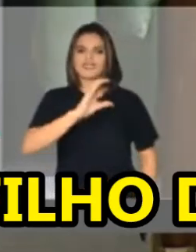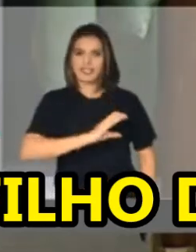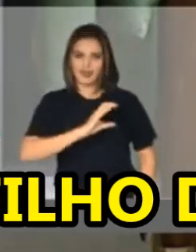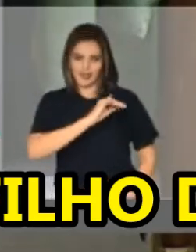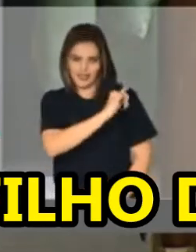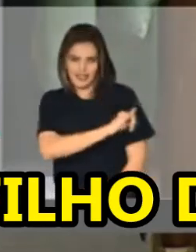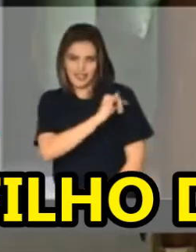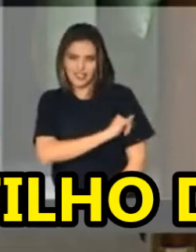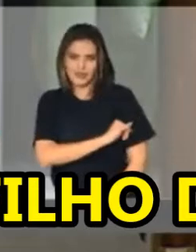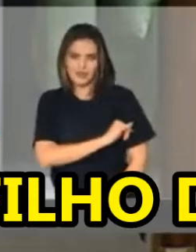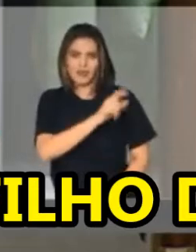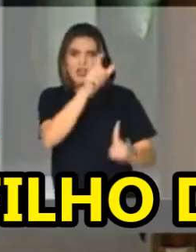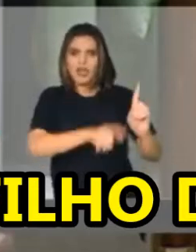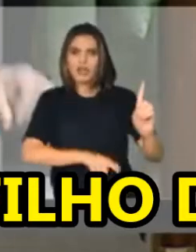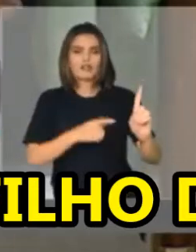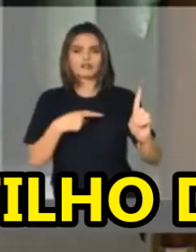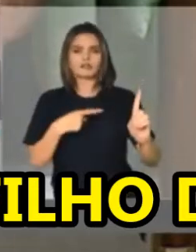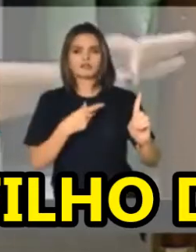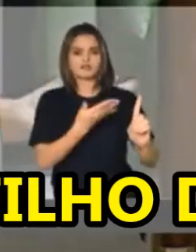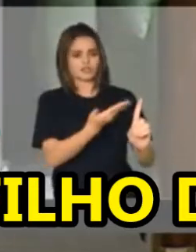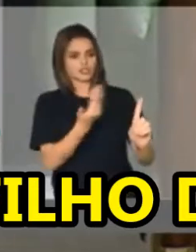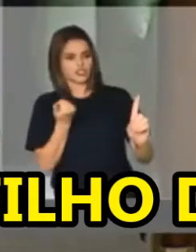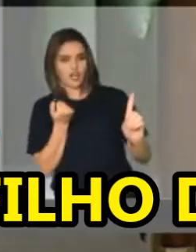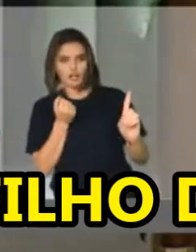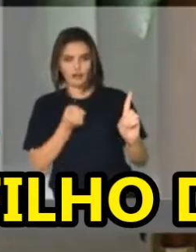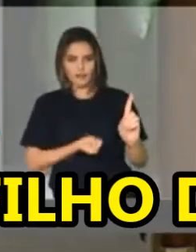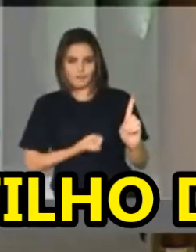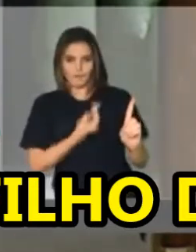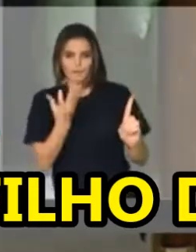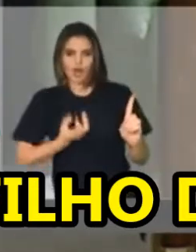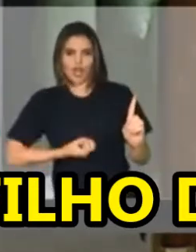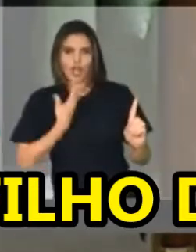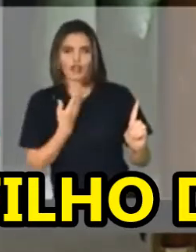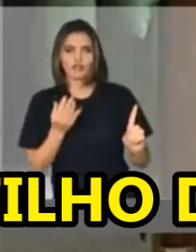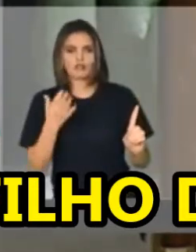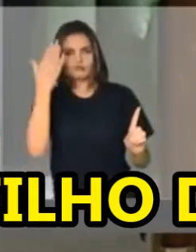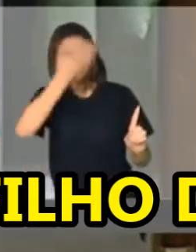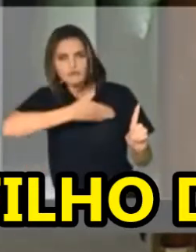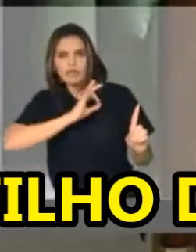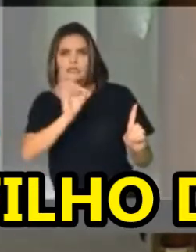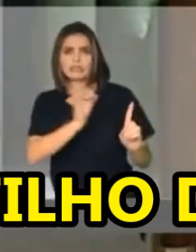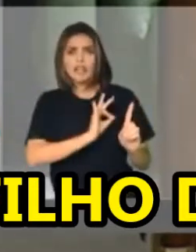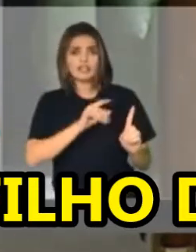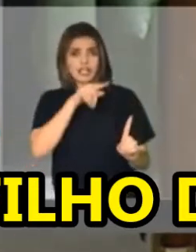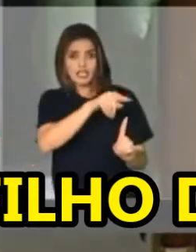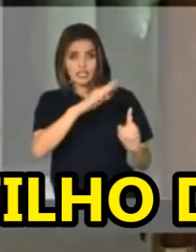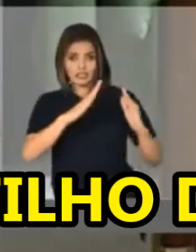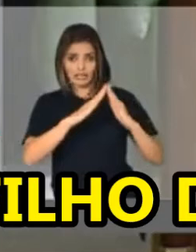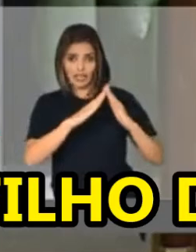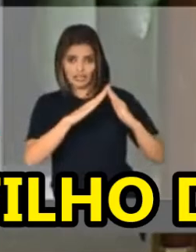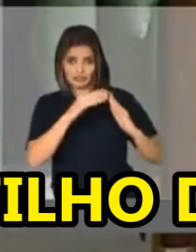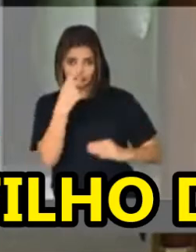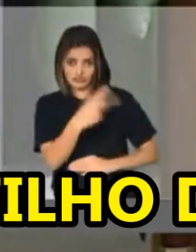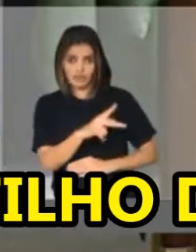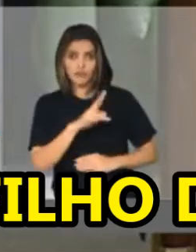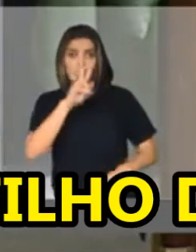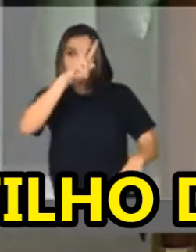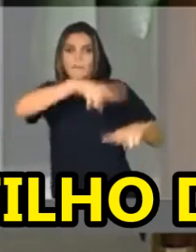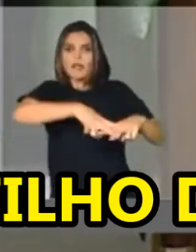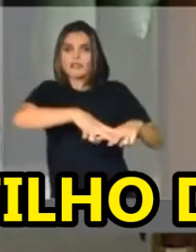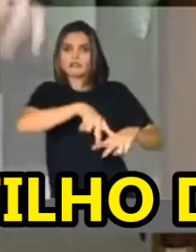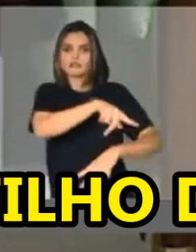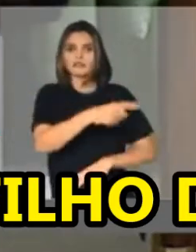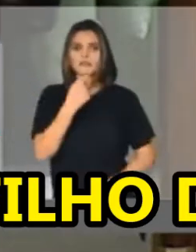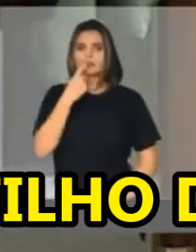nenhuma citação, sem nenhuma prova, ser preso em sua residência, quando foi